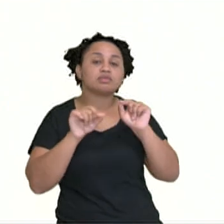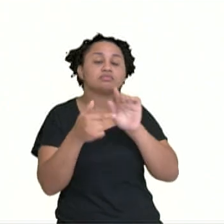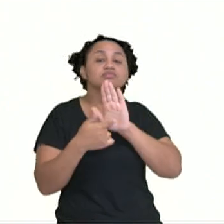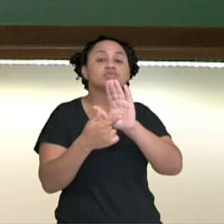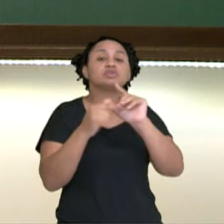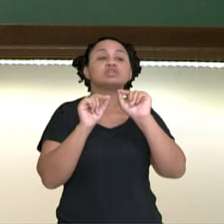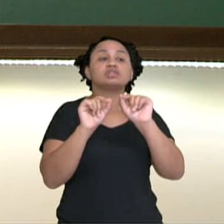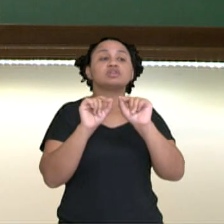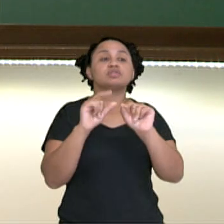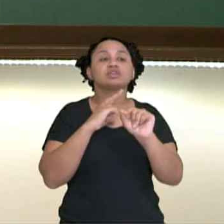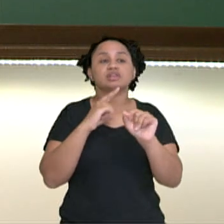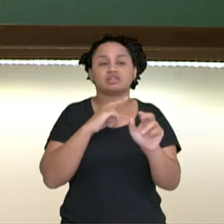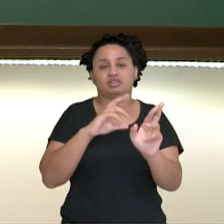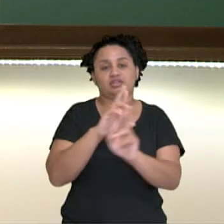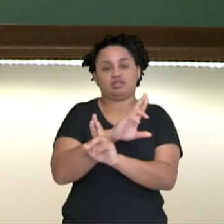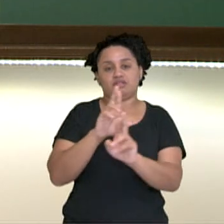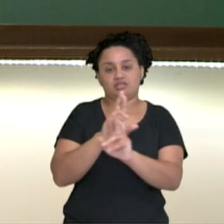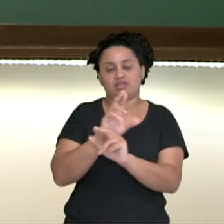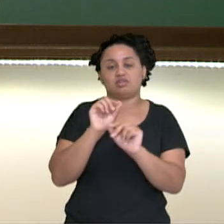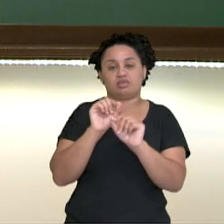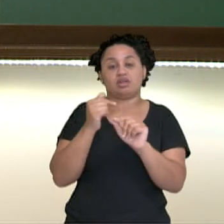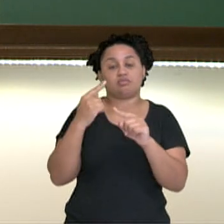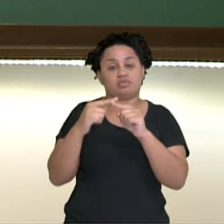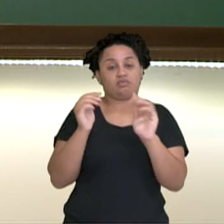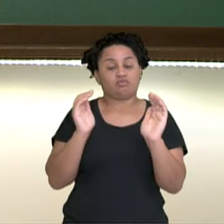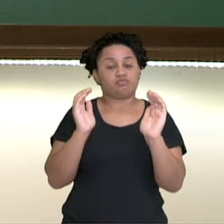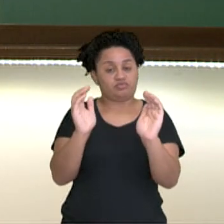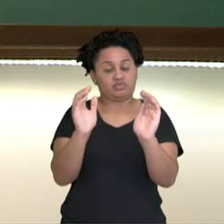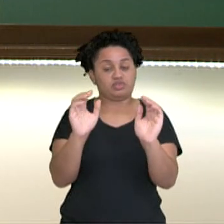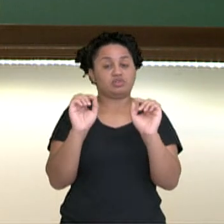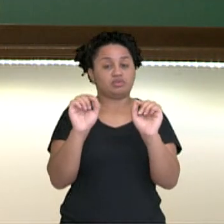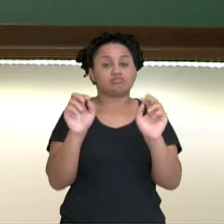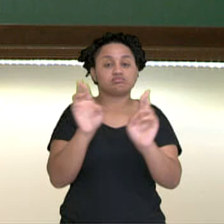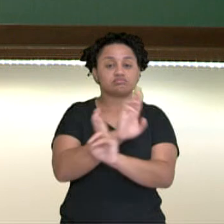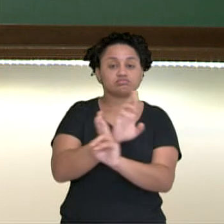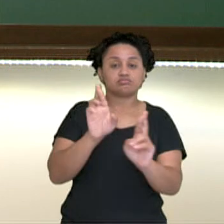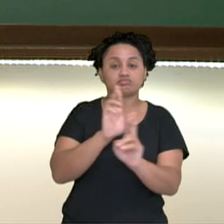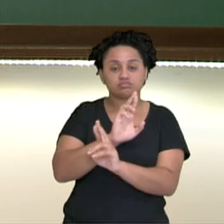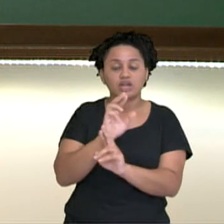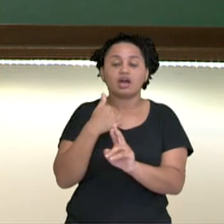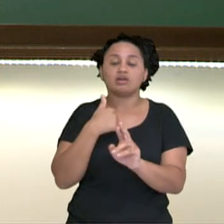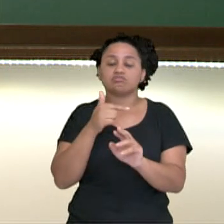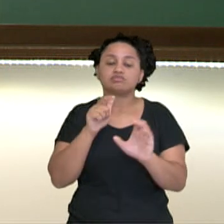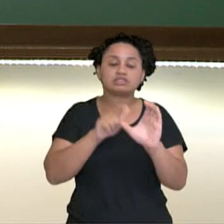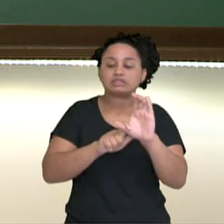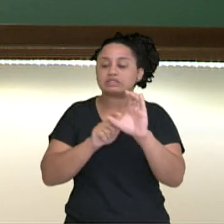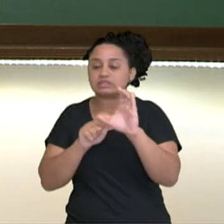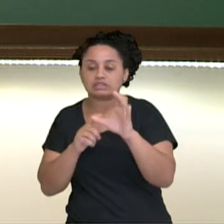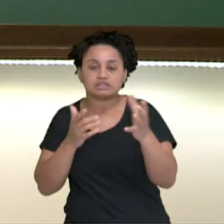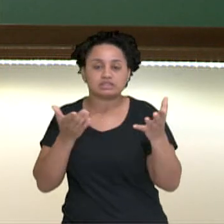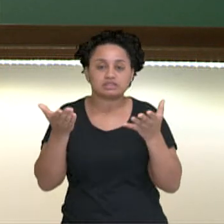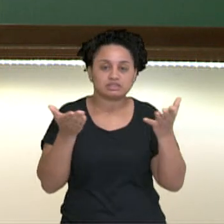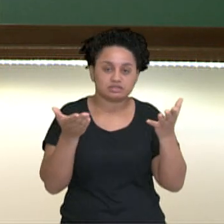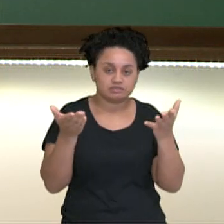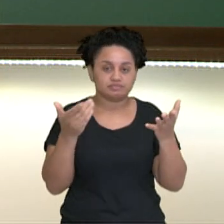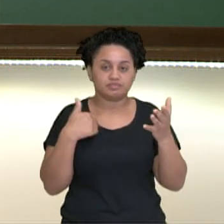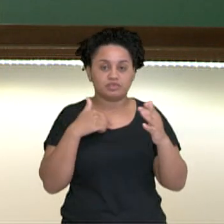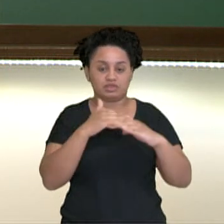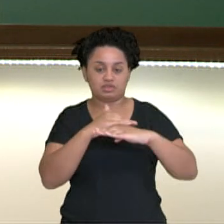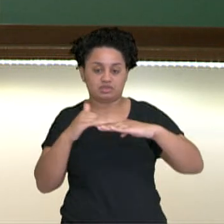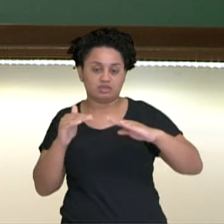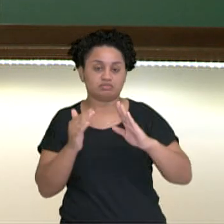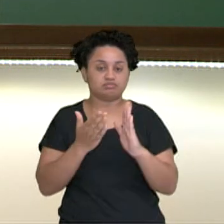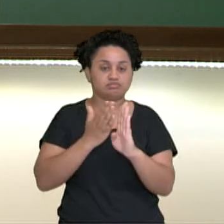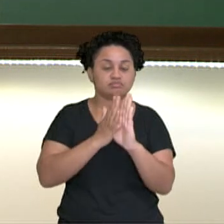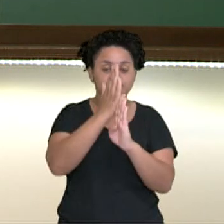que estão se relacionando, porque a função é uma relação de dependência entre duas grandezas,